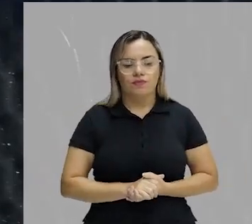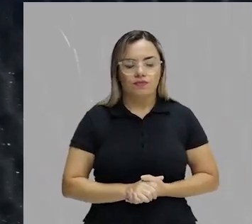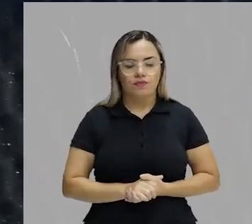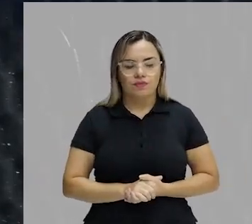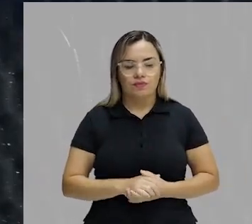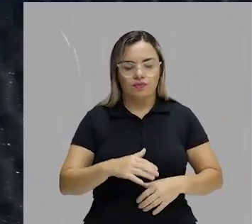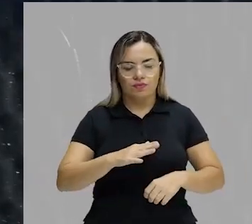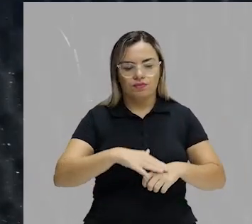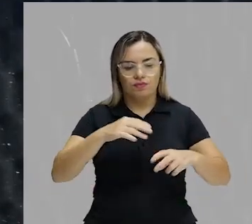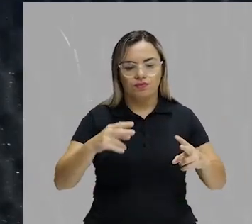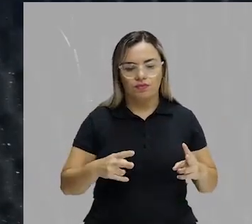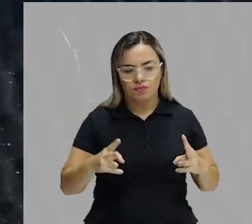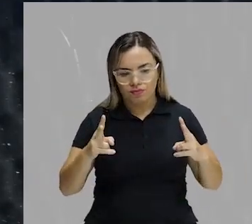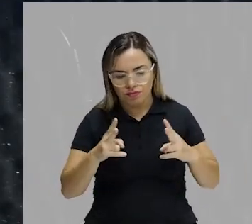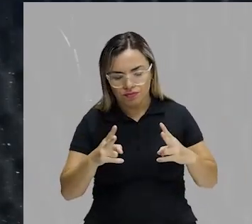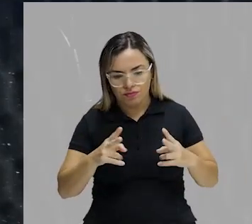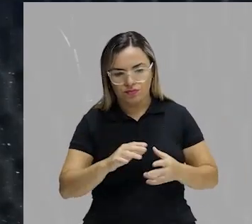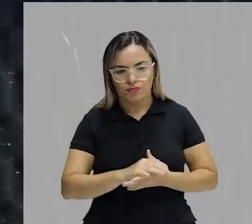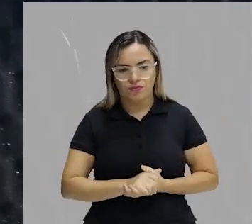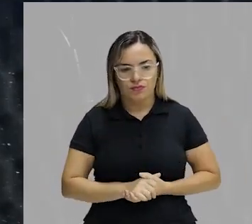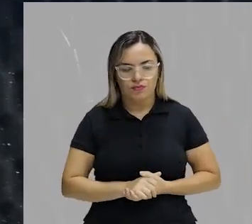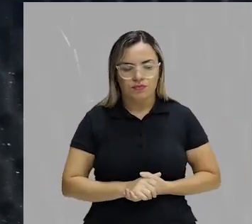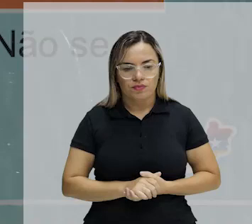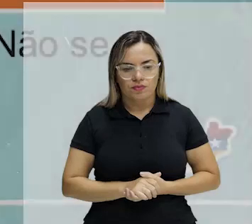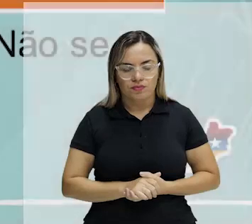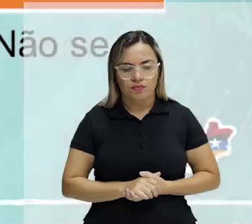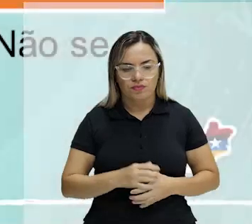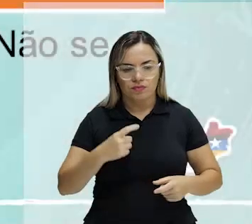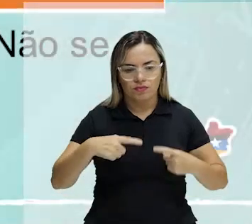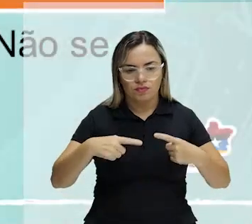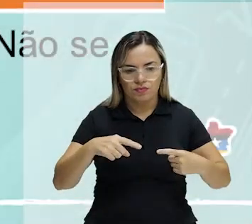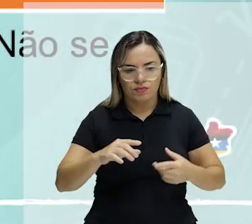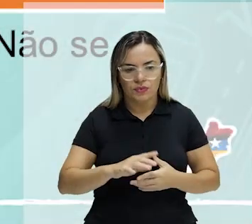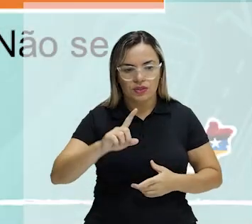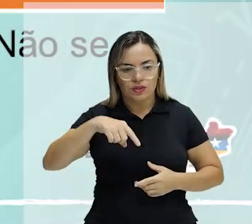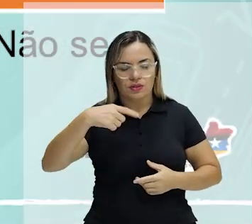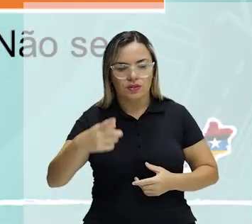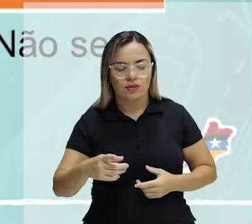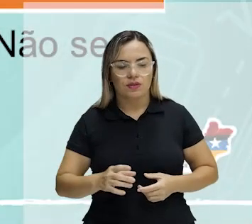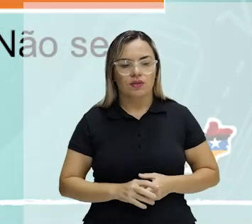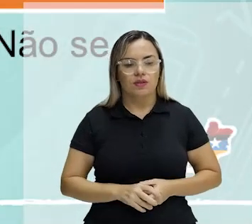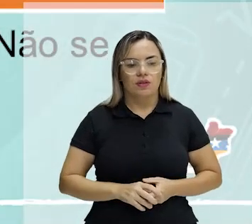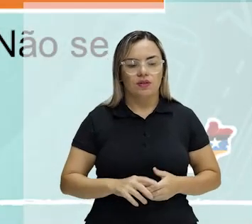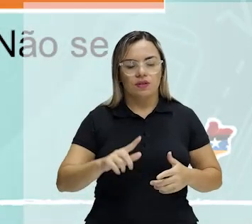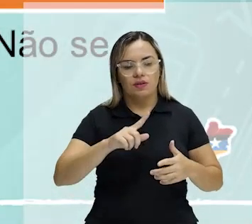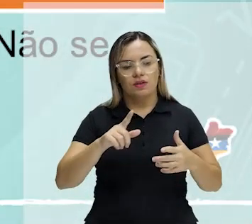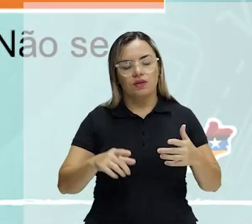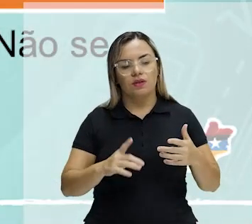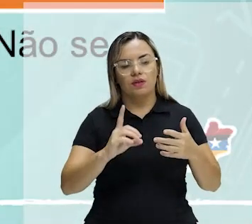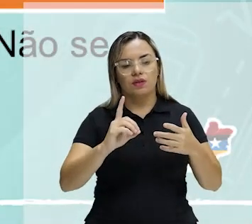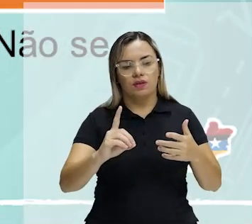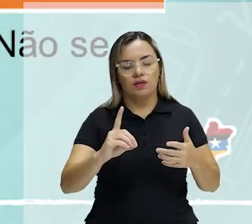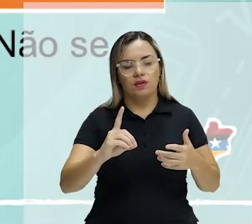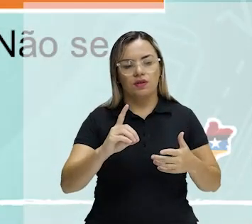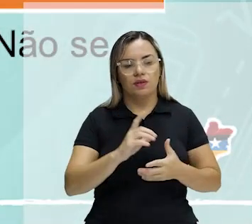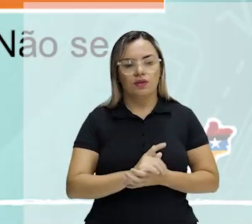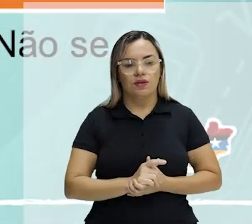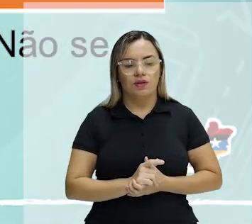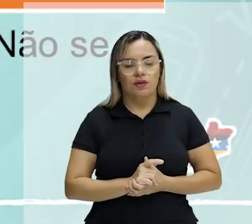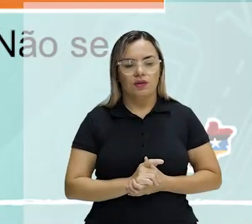Mais uma para vocês aqui. Aliás, mais duas. Conclusão, que são as